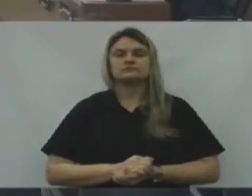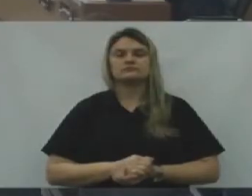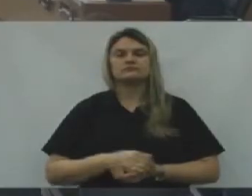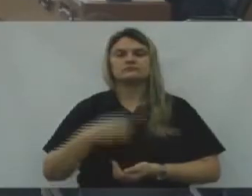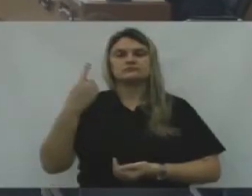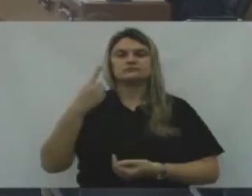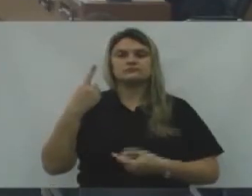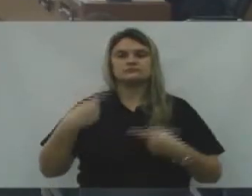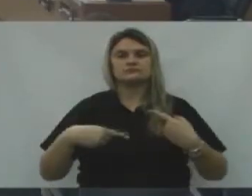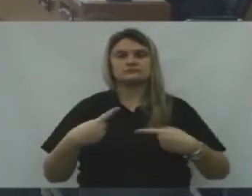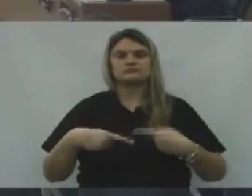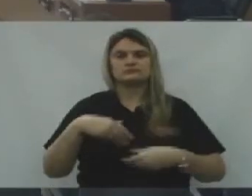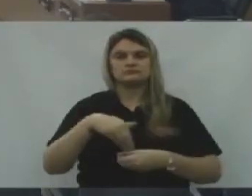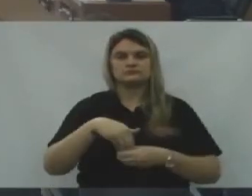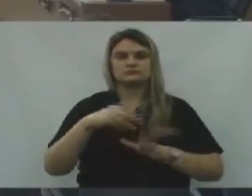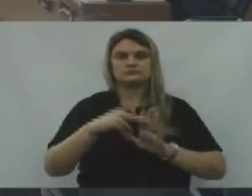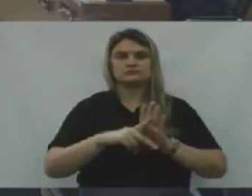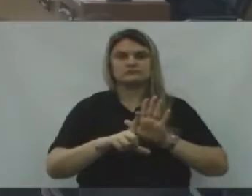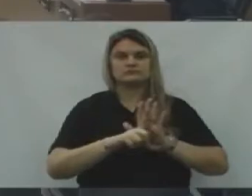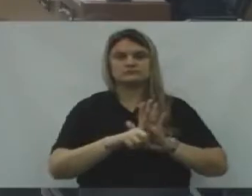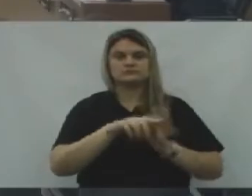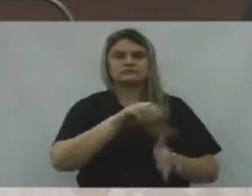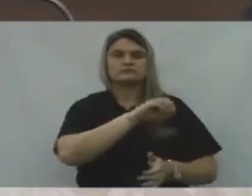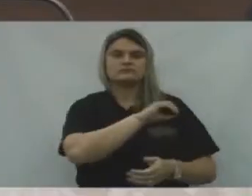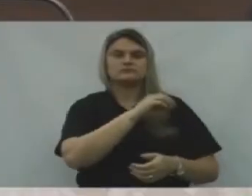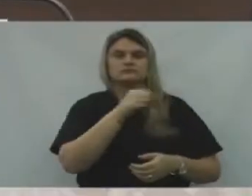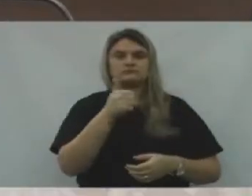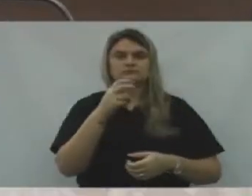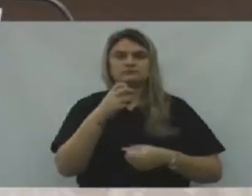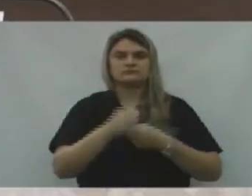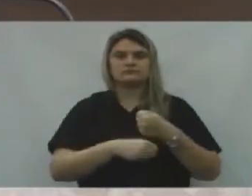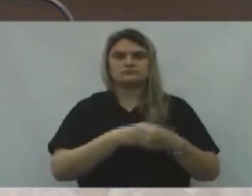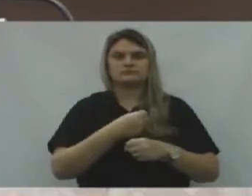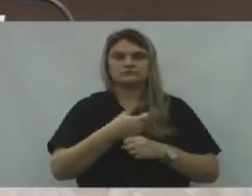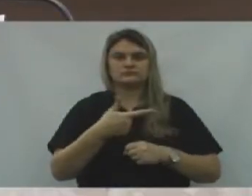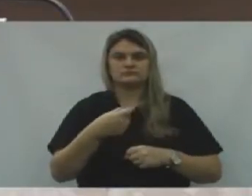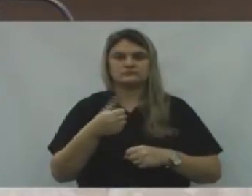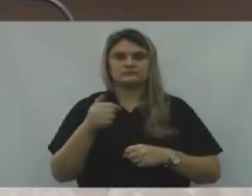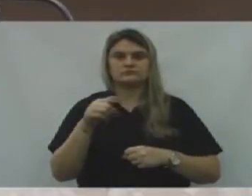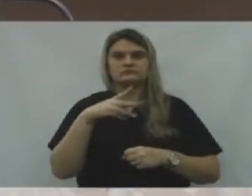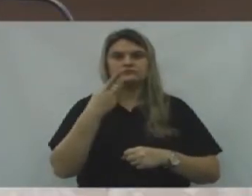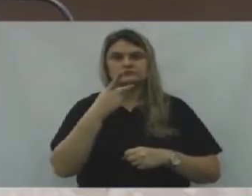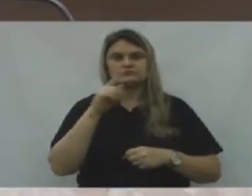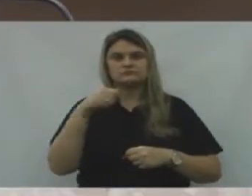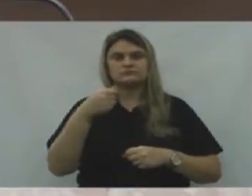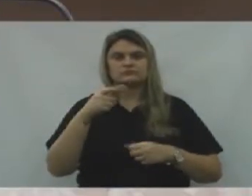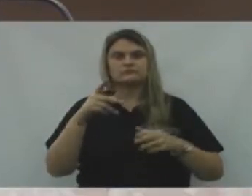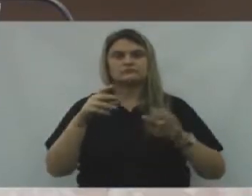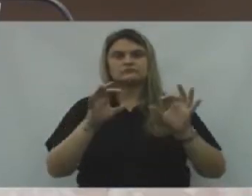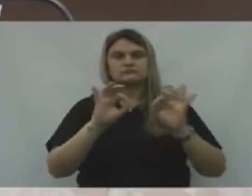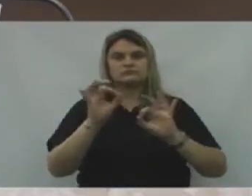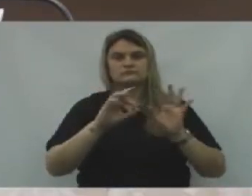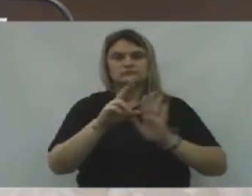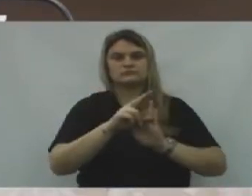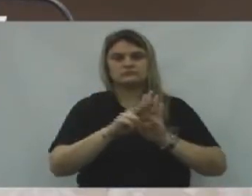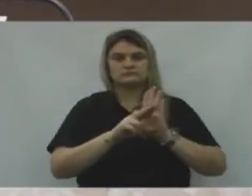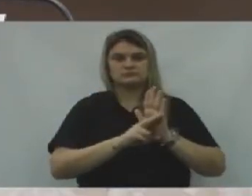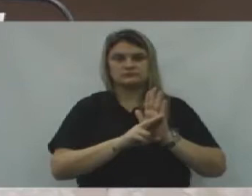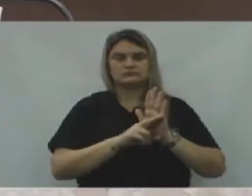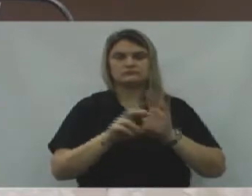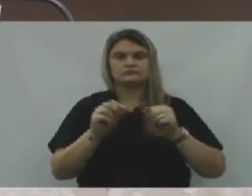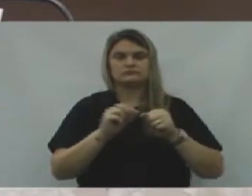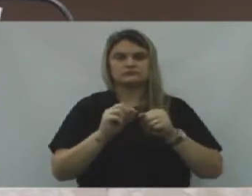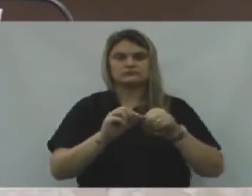Em primeira discussão, Em votação, projeto de lei ordinária Número 15, 2017. Disponho sobre as diretrizes Para a elaboração da lei